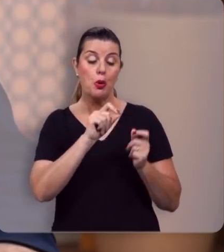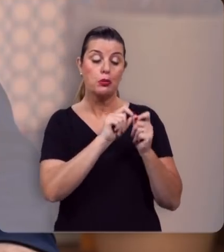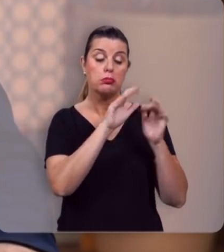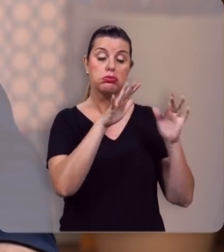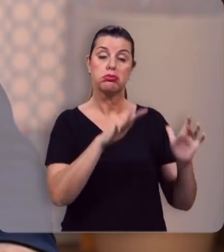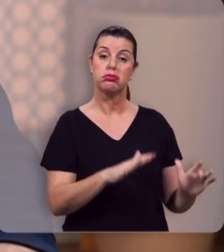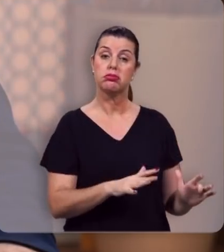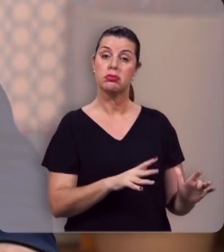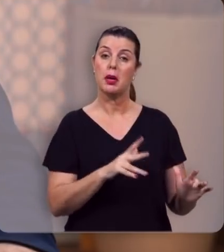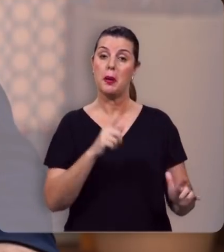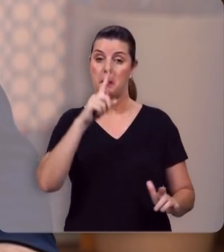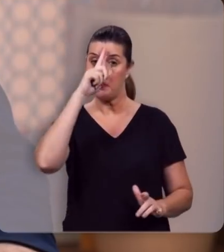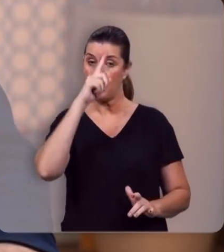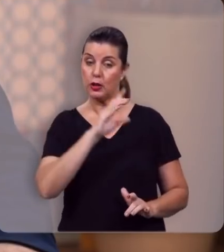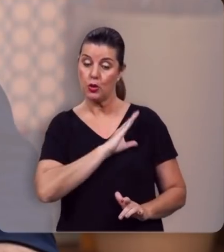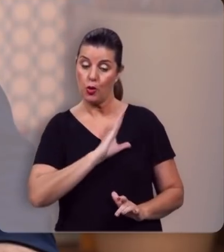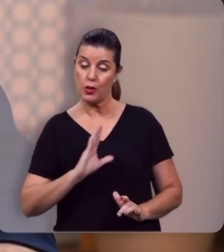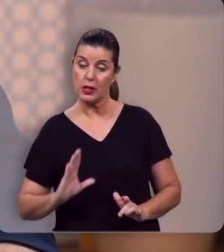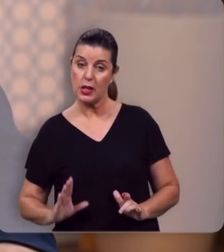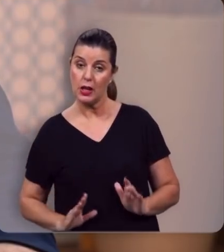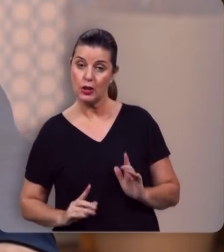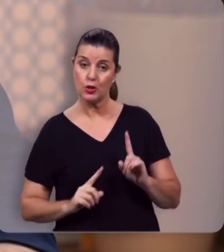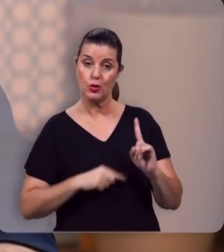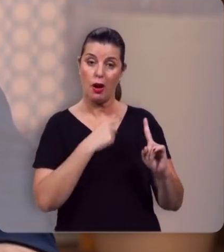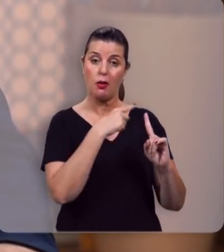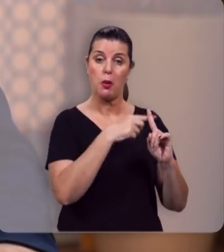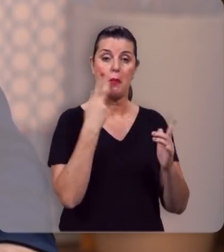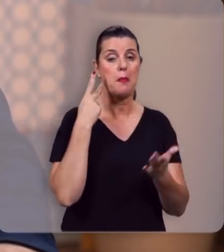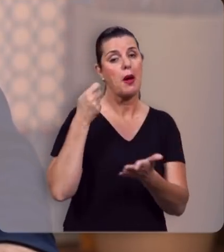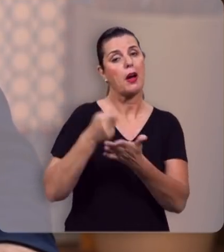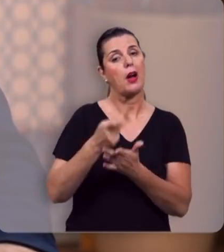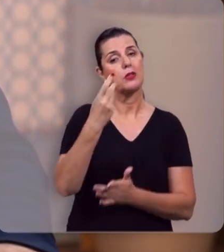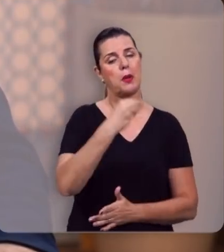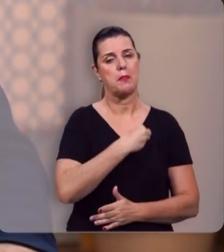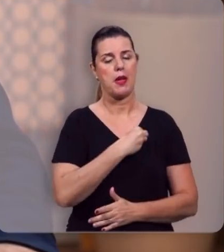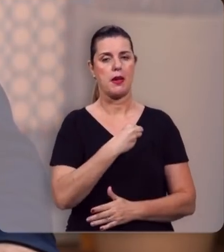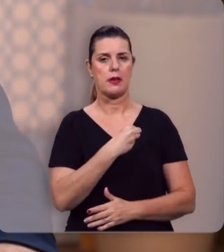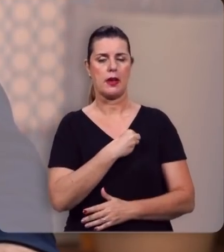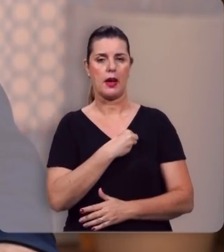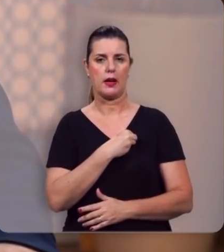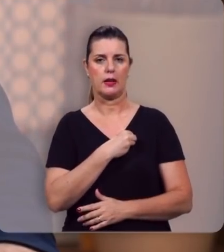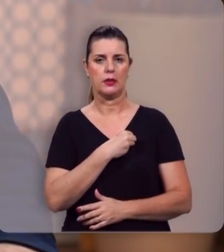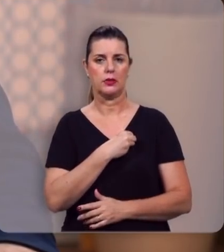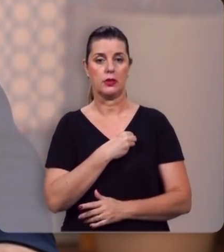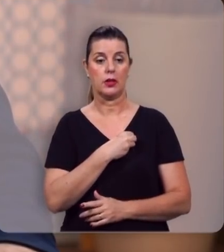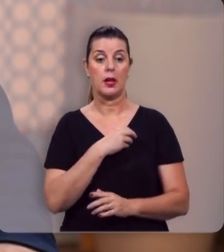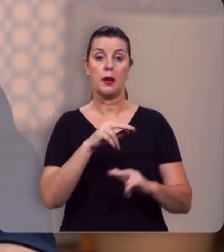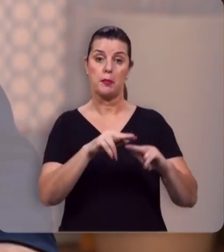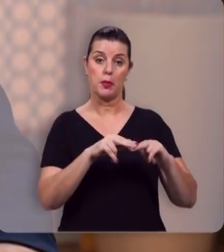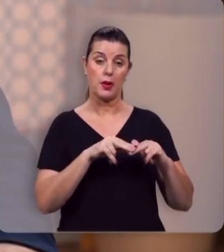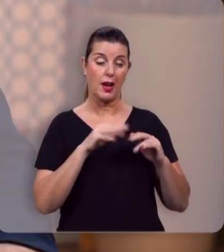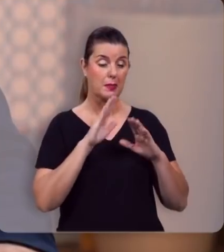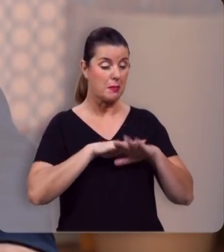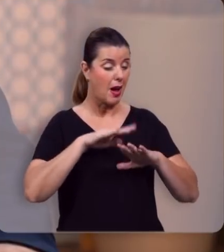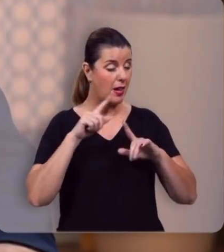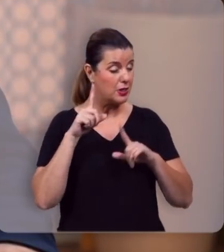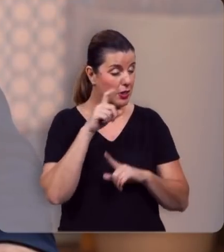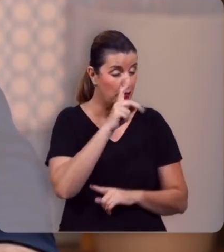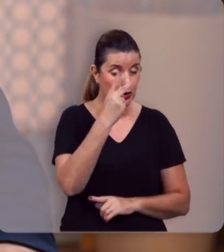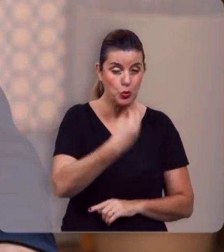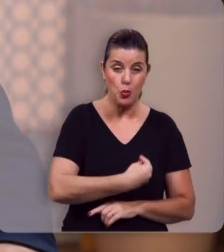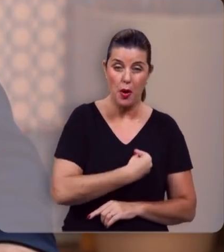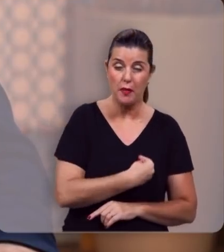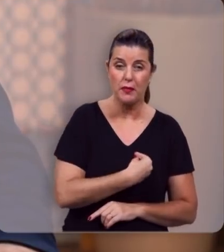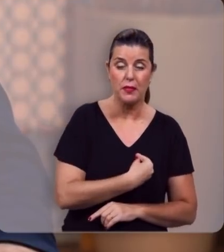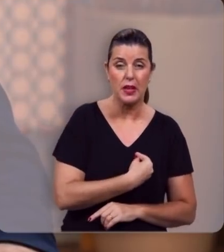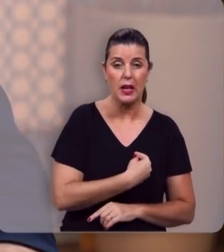esse pai mandou Cristo na cruz para pagar os teus pecados. E ainda nas circunstâncias mais difíceis da sua